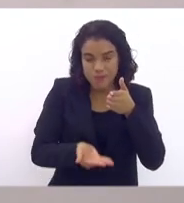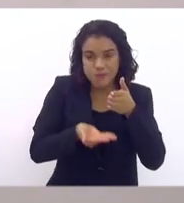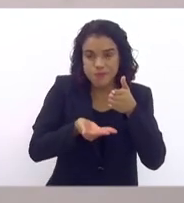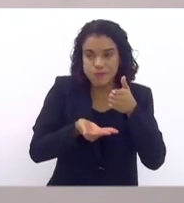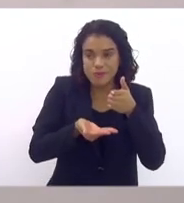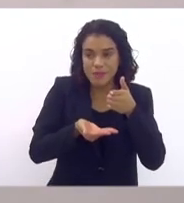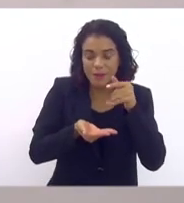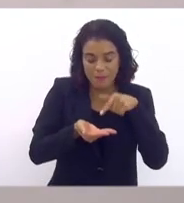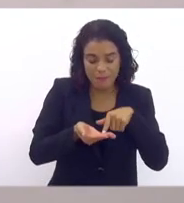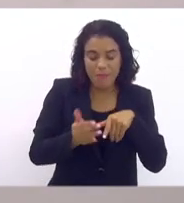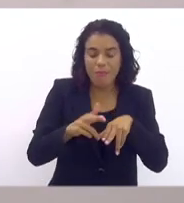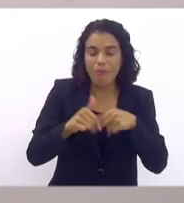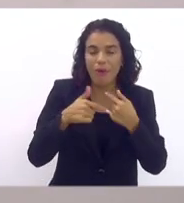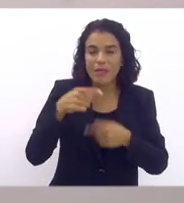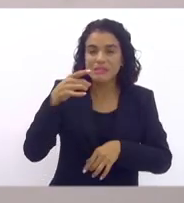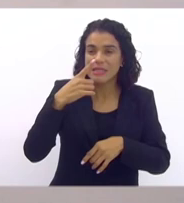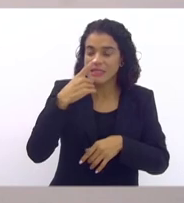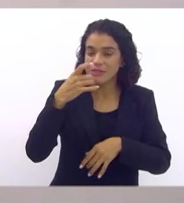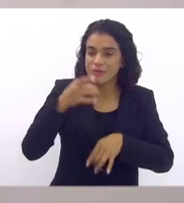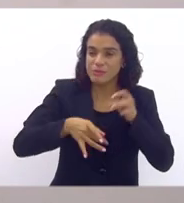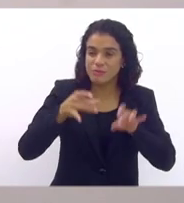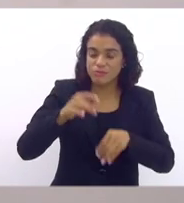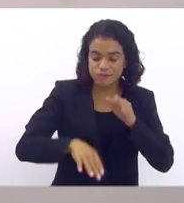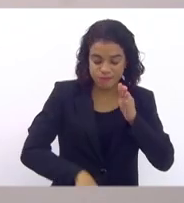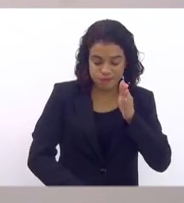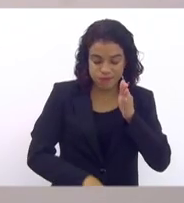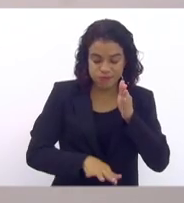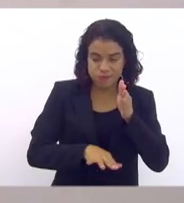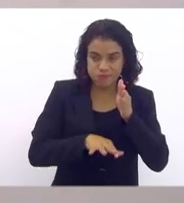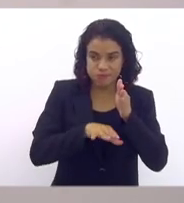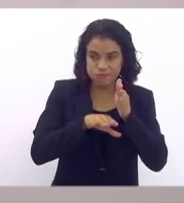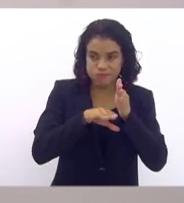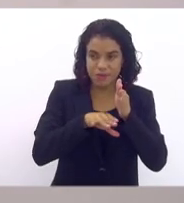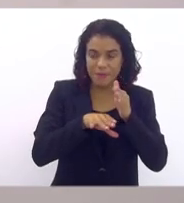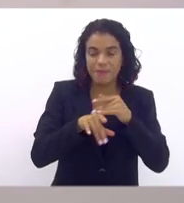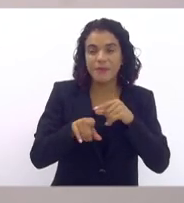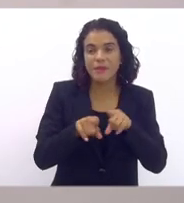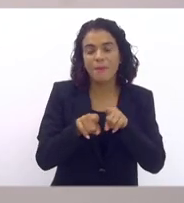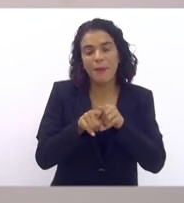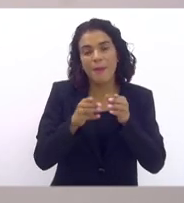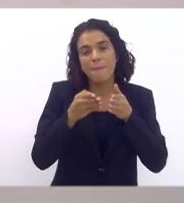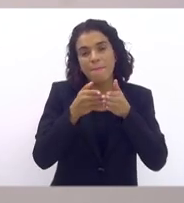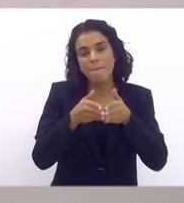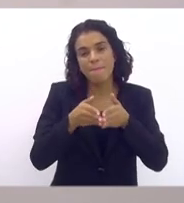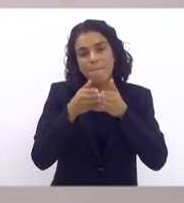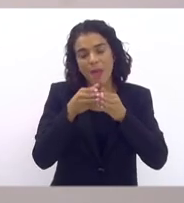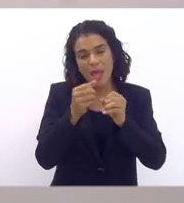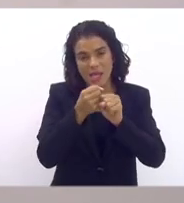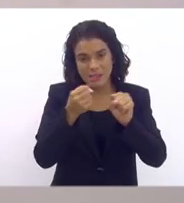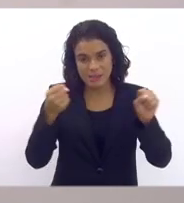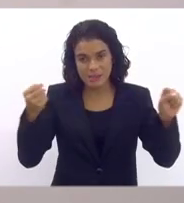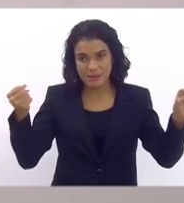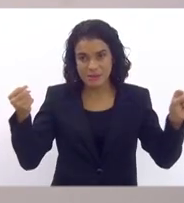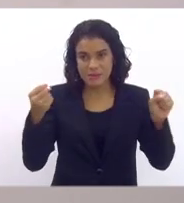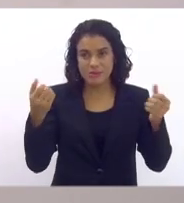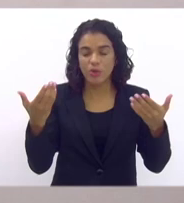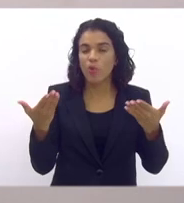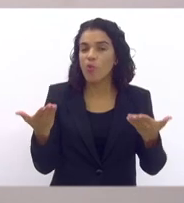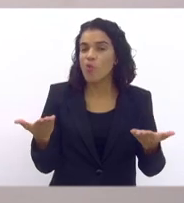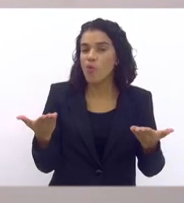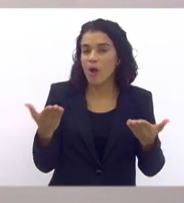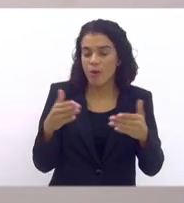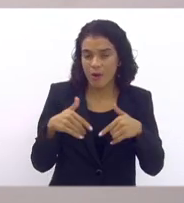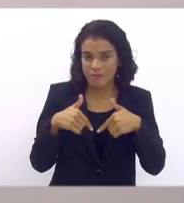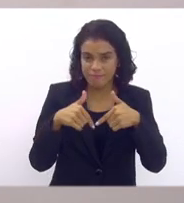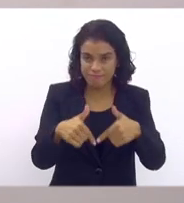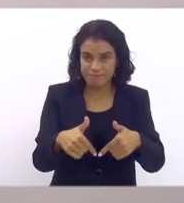das das das embarcações maiores Qual a efetividade das